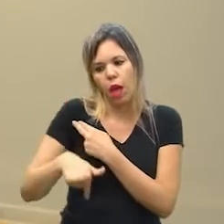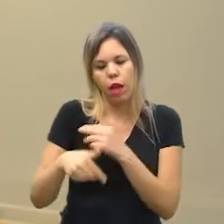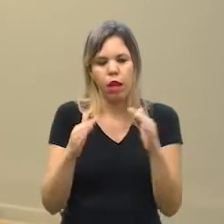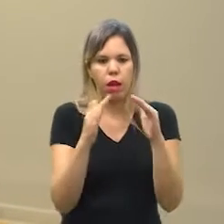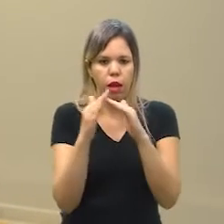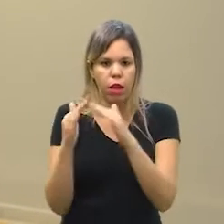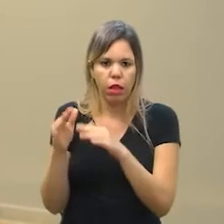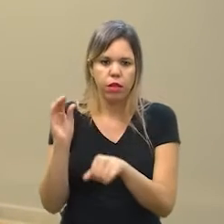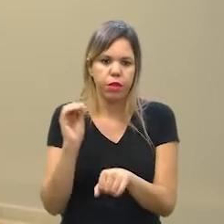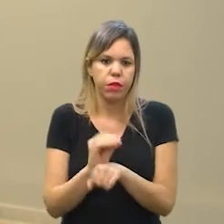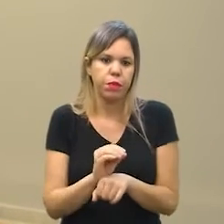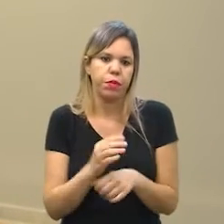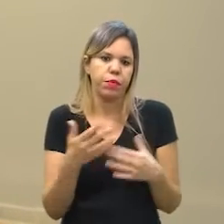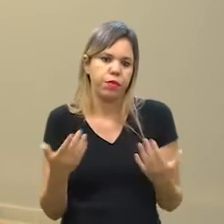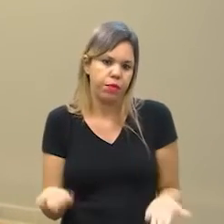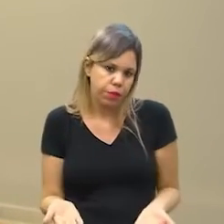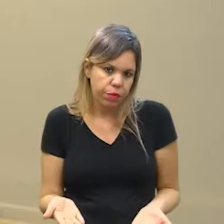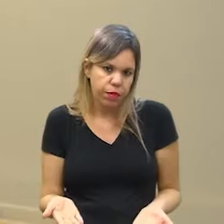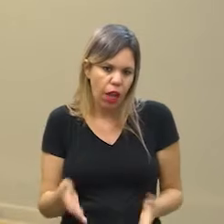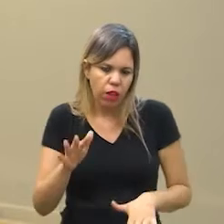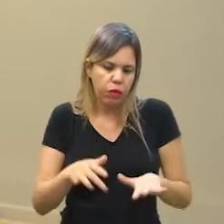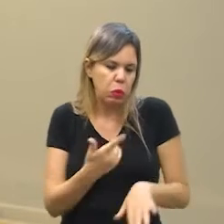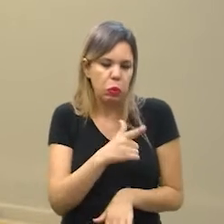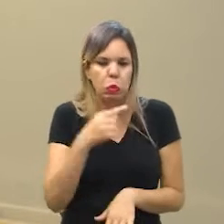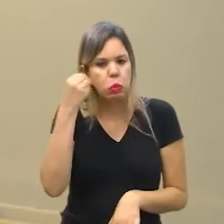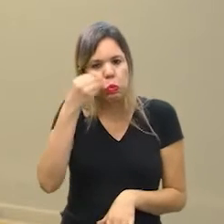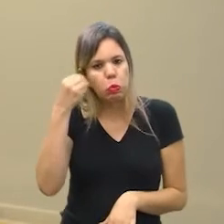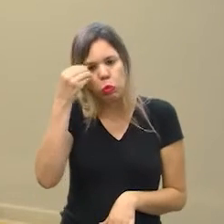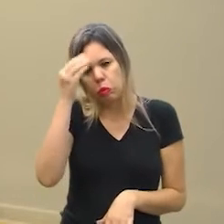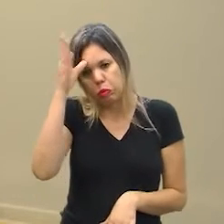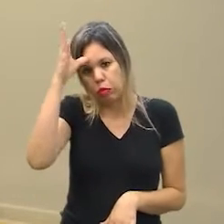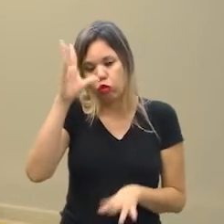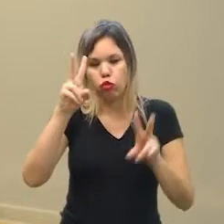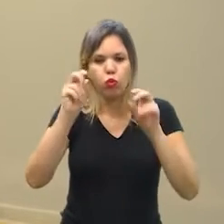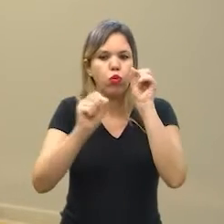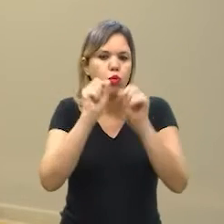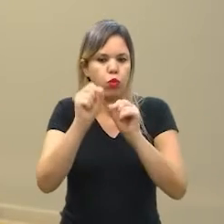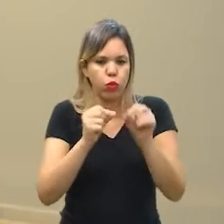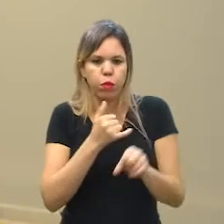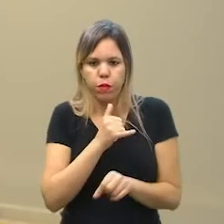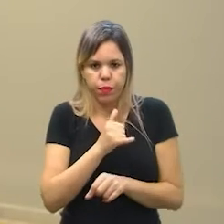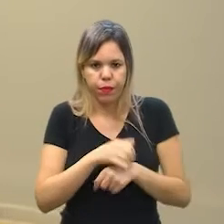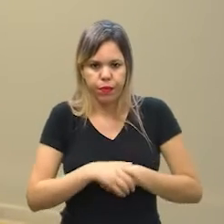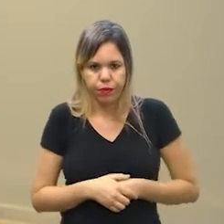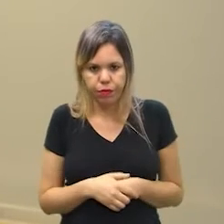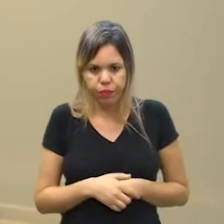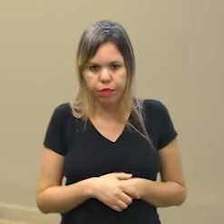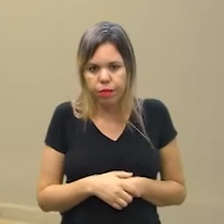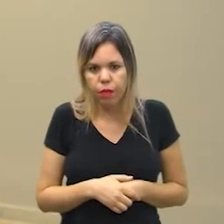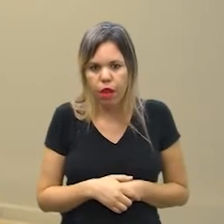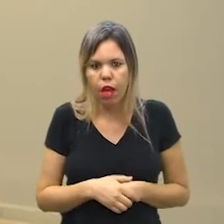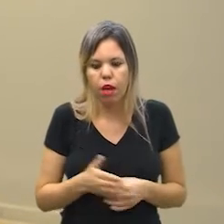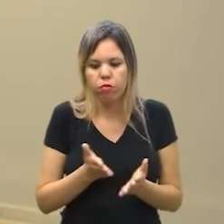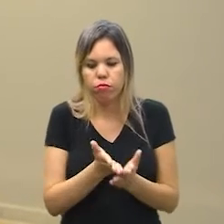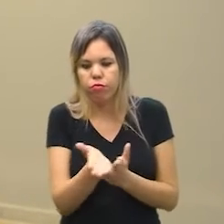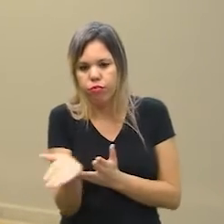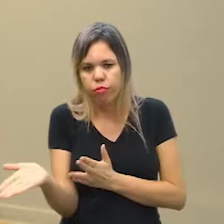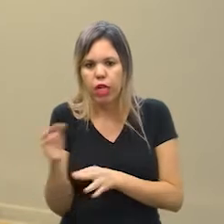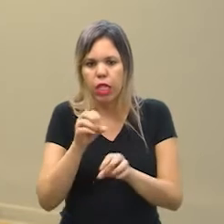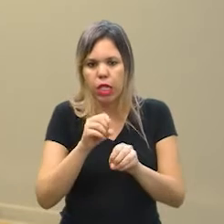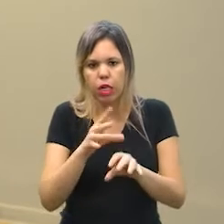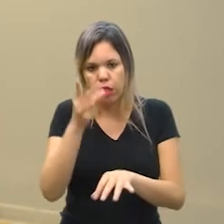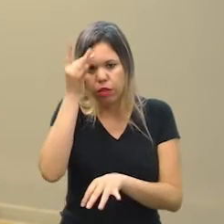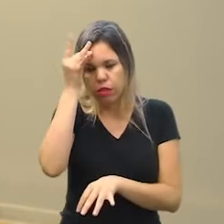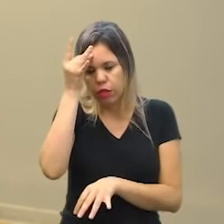pela residência e às vezes não têm o conhecimento sobre eletricidade. Essa vertente da educação, além